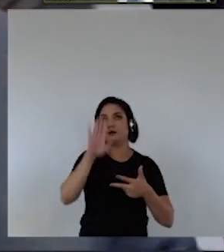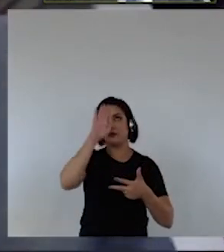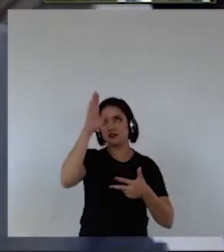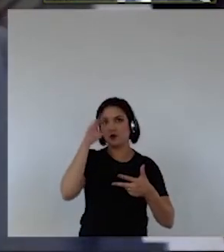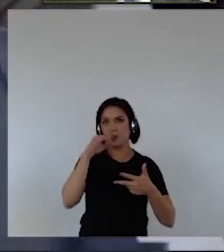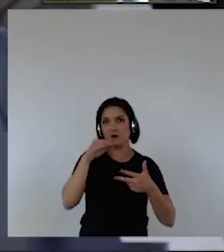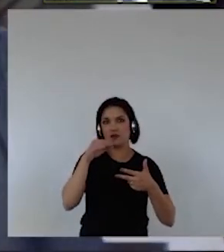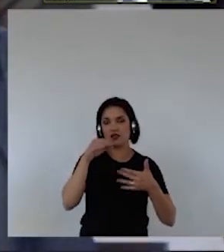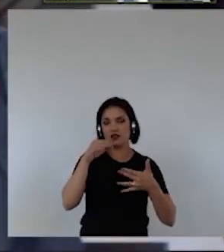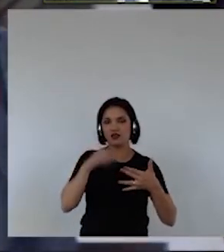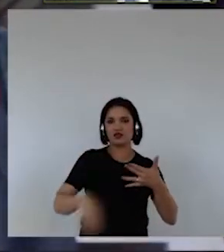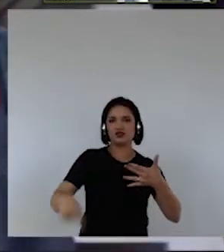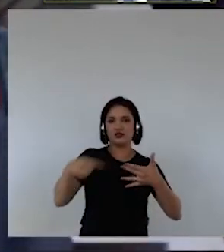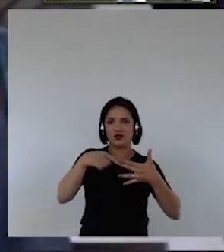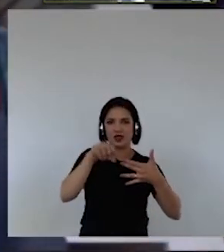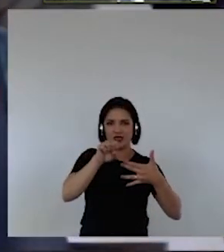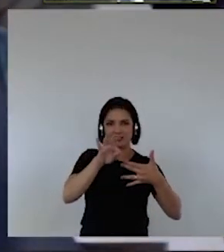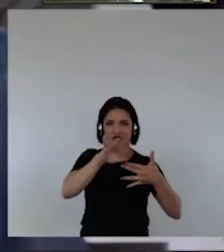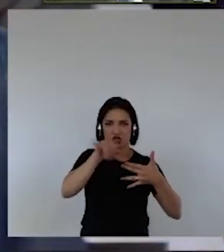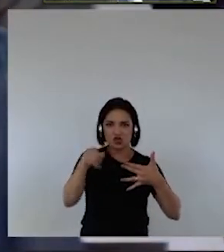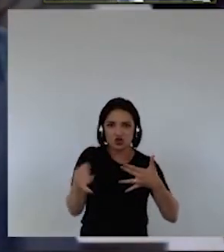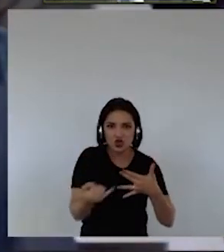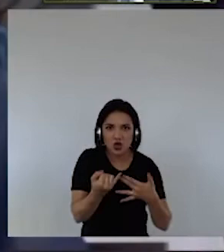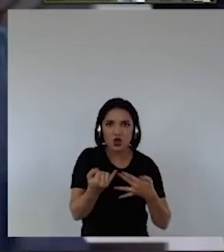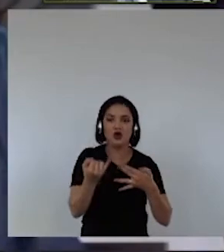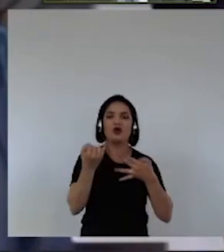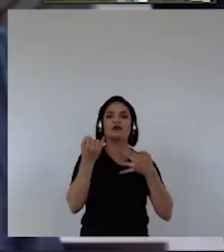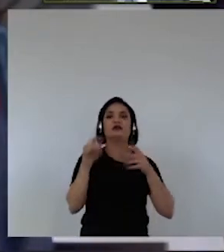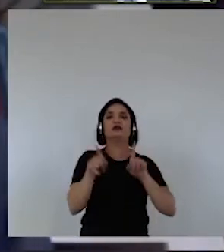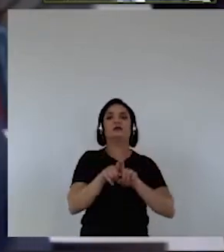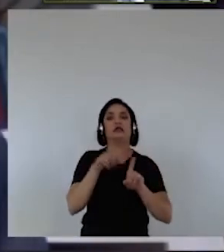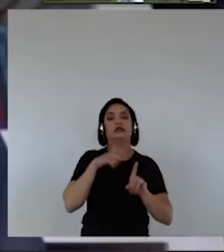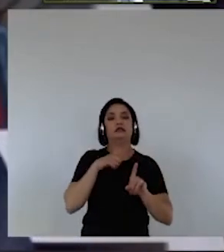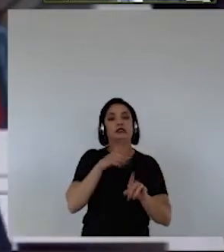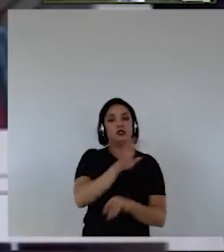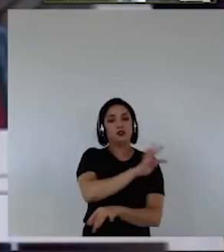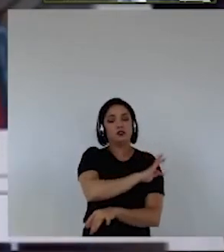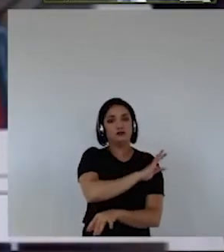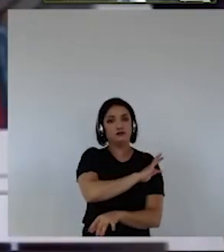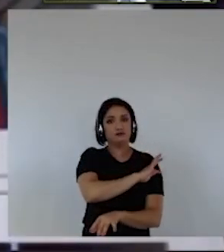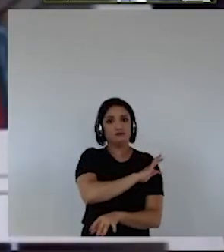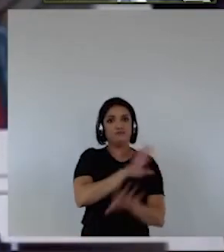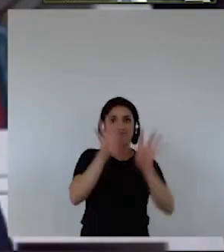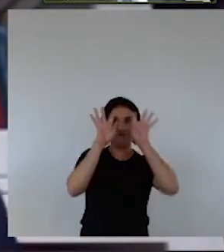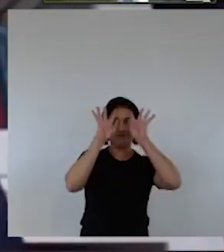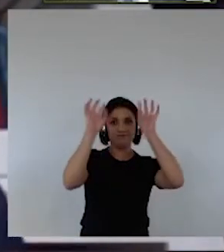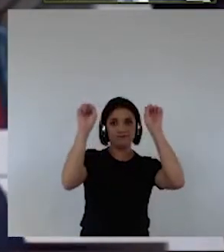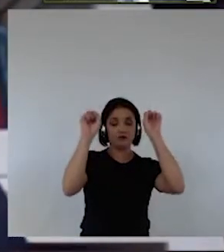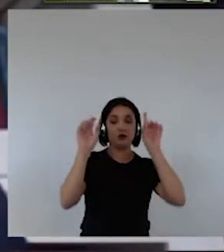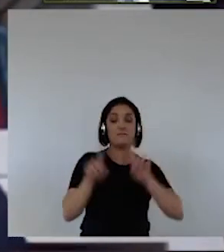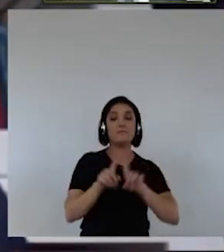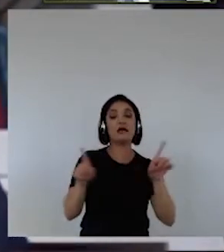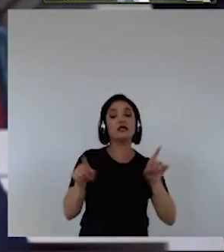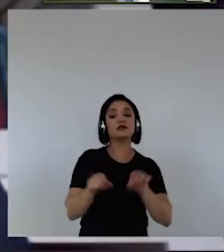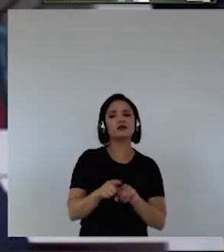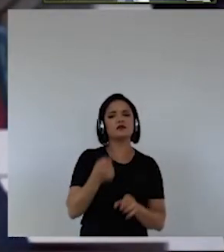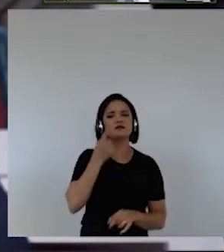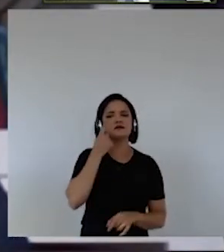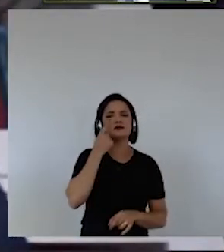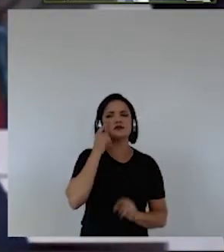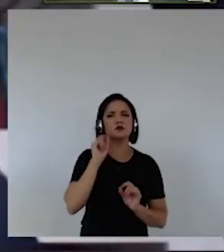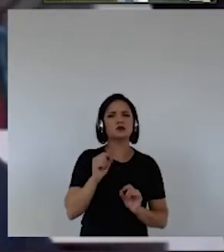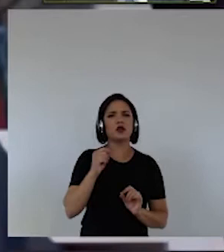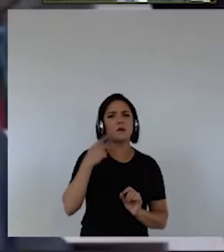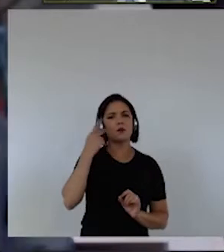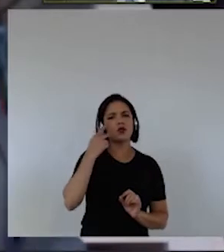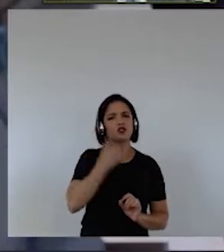STJ, que vai ser unificador aí da jurisprudência, além da questão técnica, por ser um tribunal extremamente técnico, ele também olha questões de política